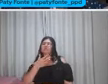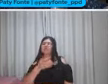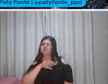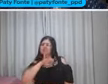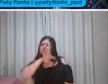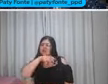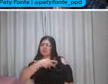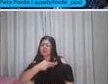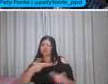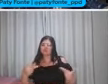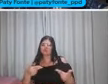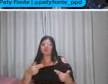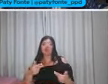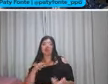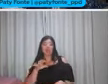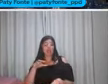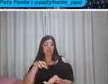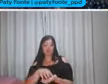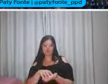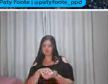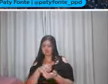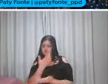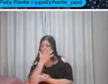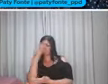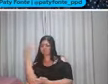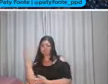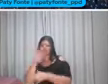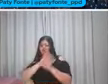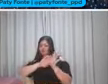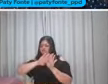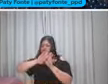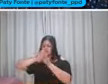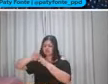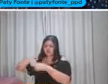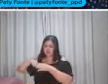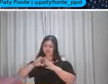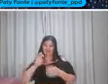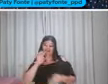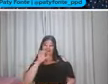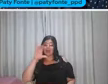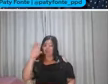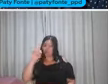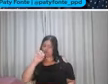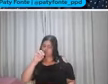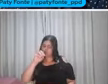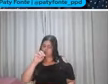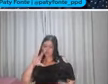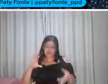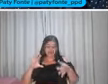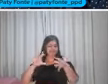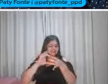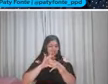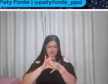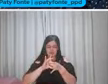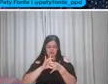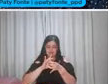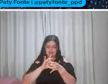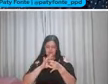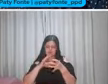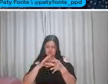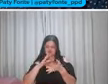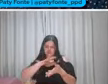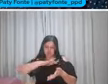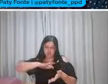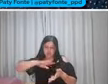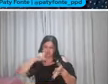visão Egocêntrica Antropocêntrica Com uma visão eco Integrada Holística